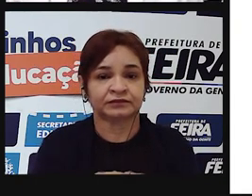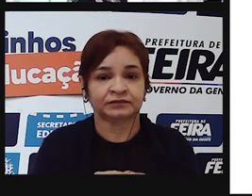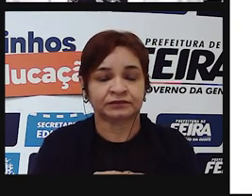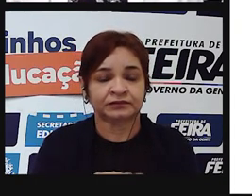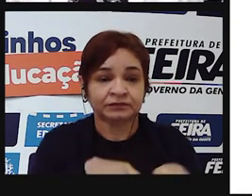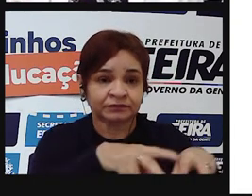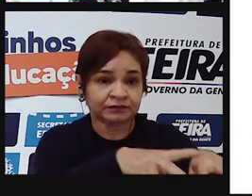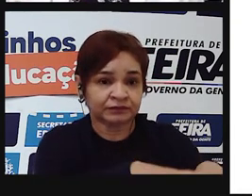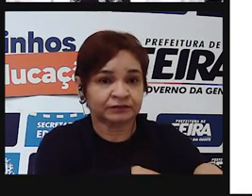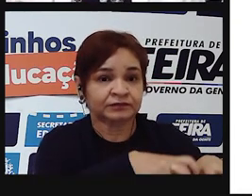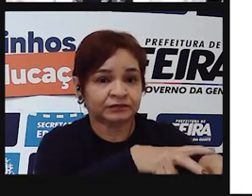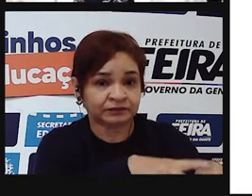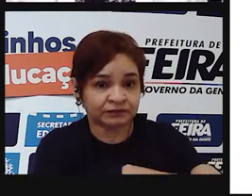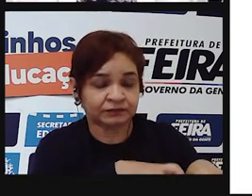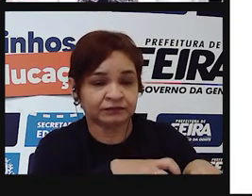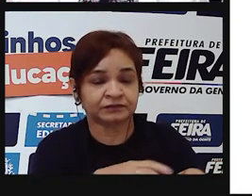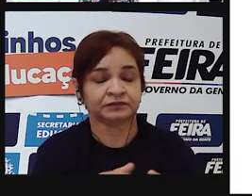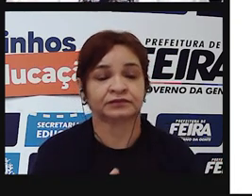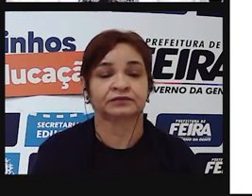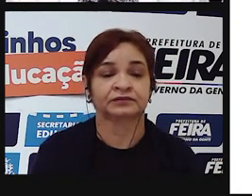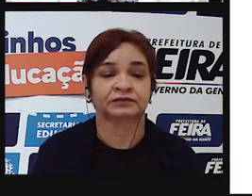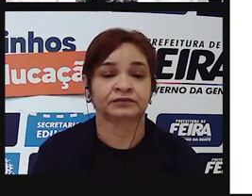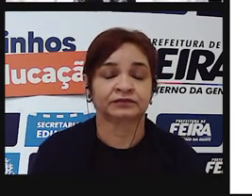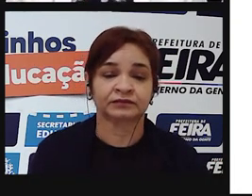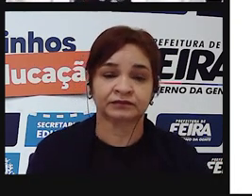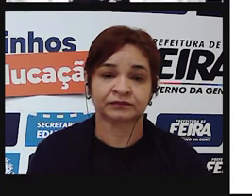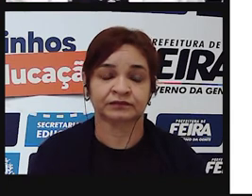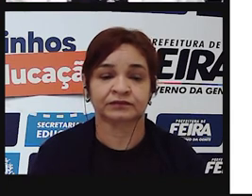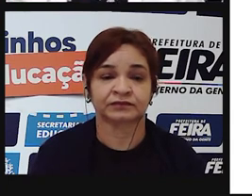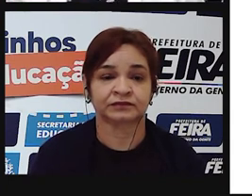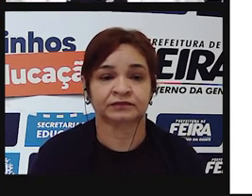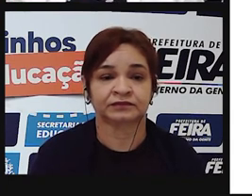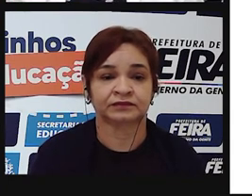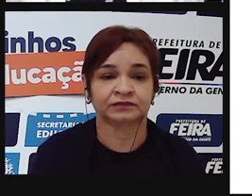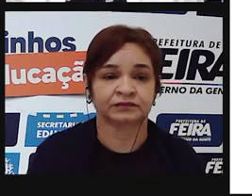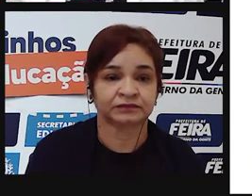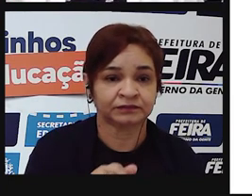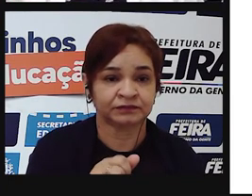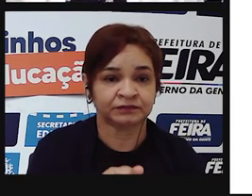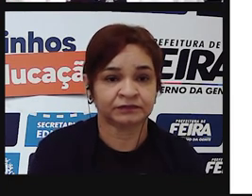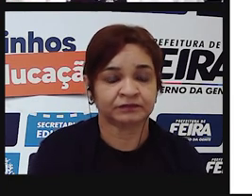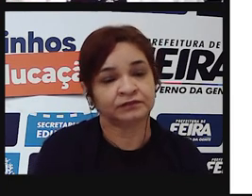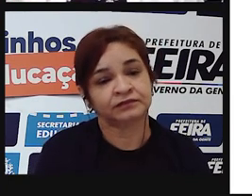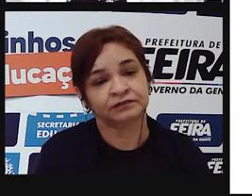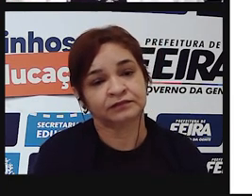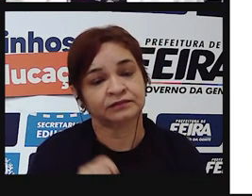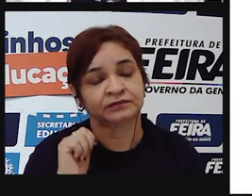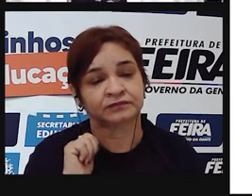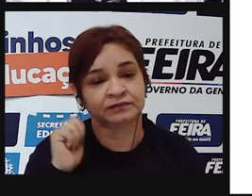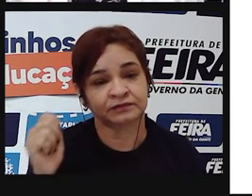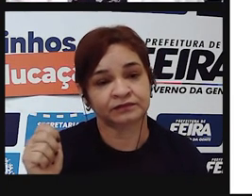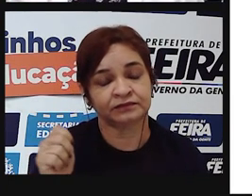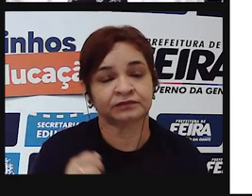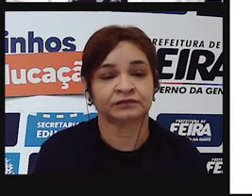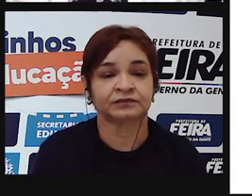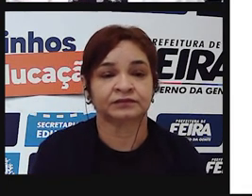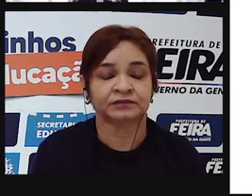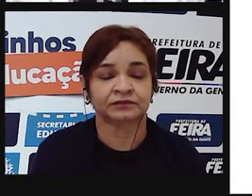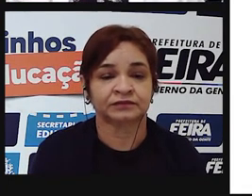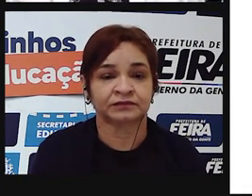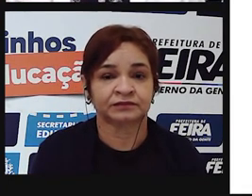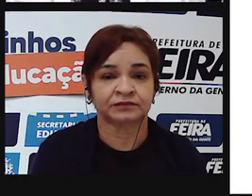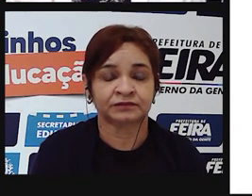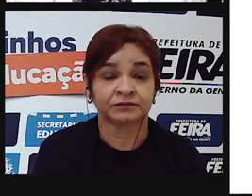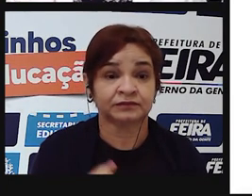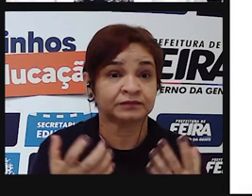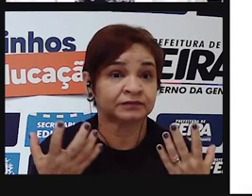feições agrárias que possuía até então. Em abril de 1937, a cidade realizou uma das